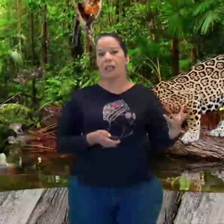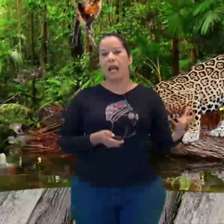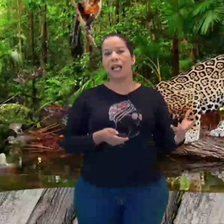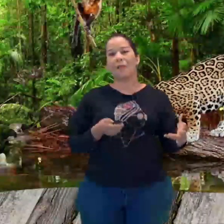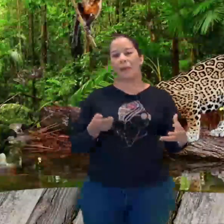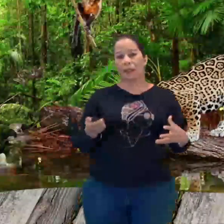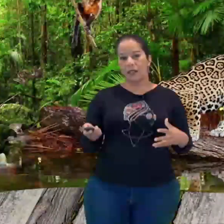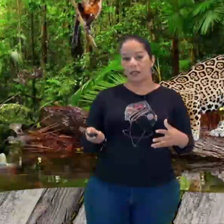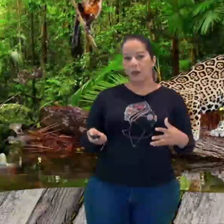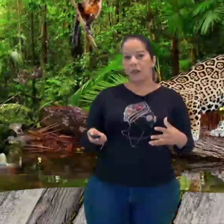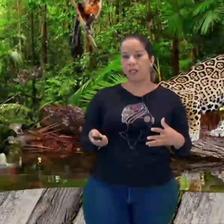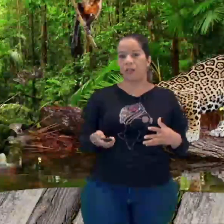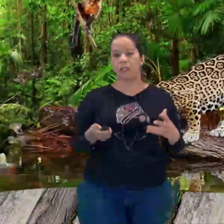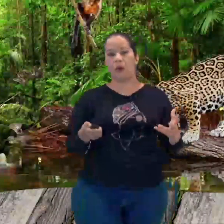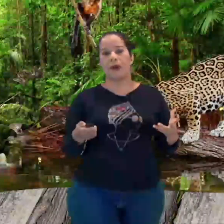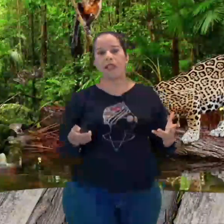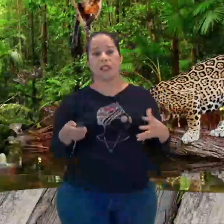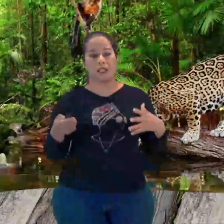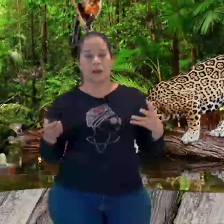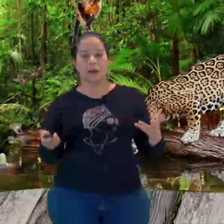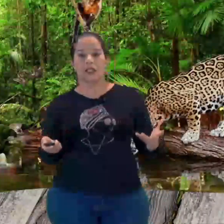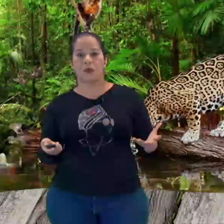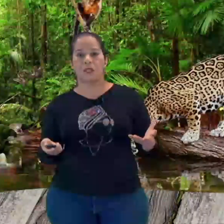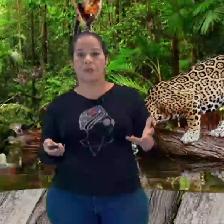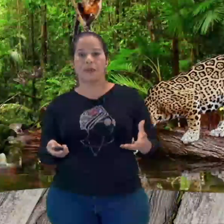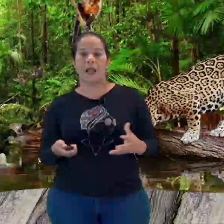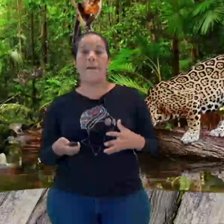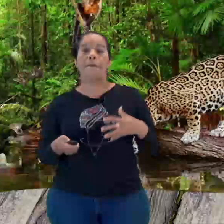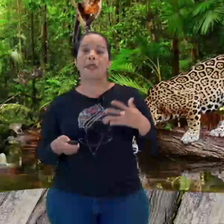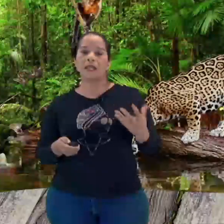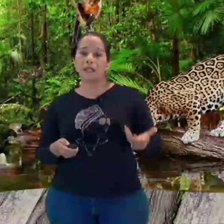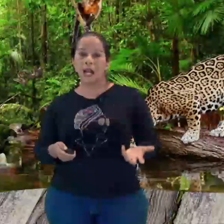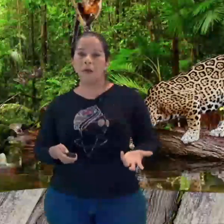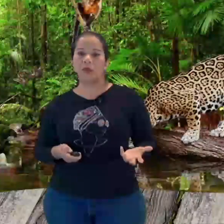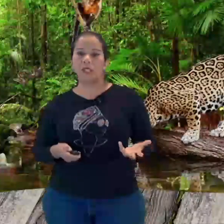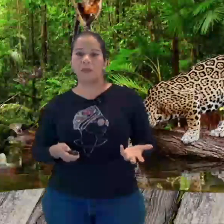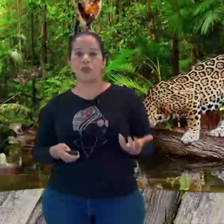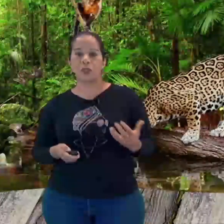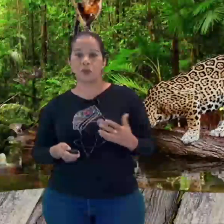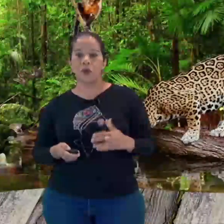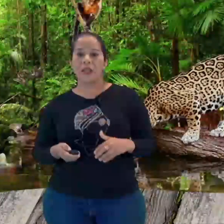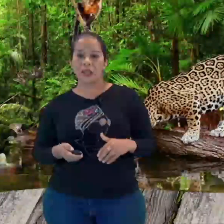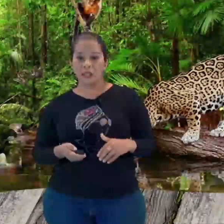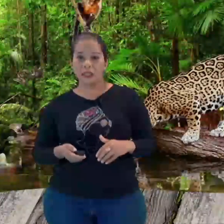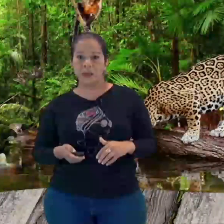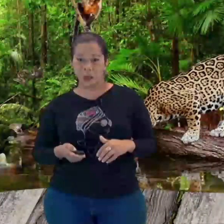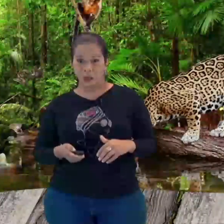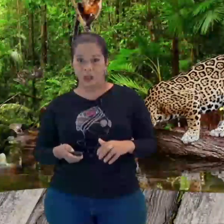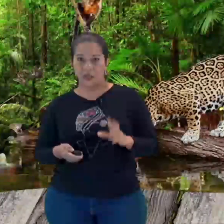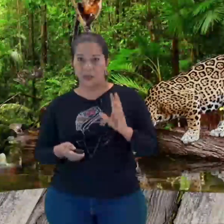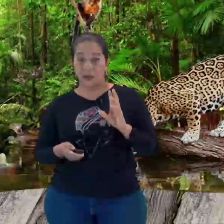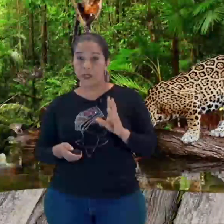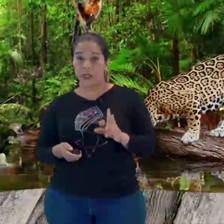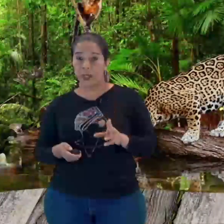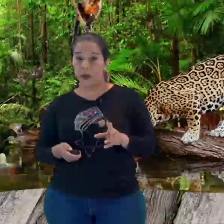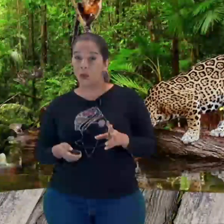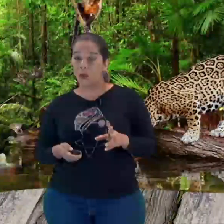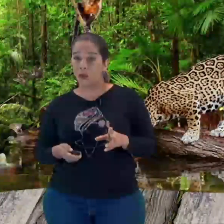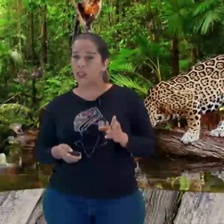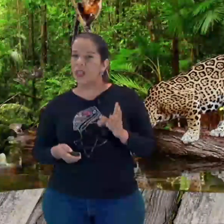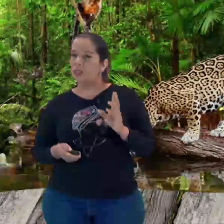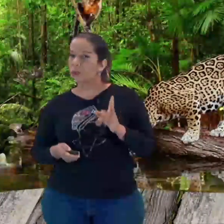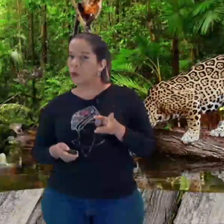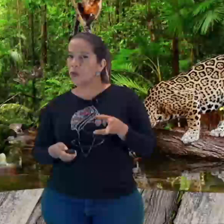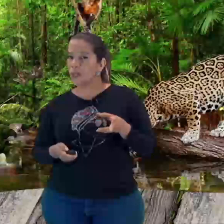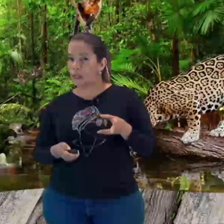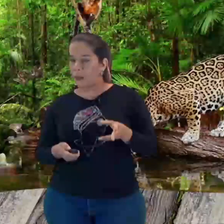nessa alimentação, nessa sucção aí, quando eles vão se alimentar, eles acabam transmitindo esses vírus. E a gente vai conhecer